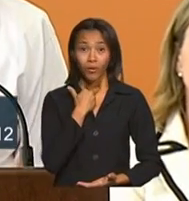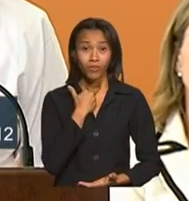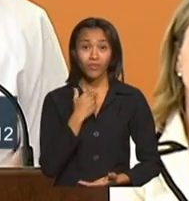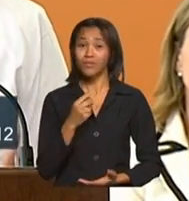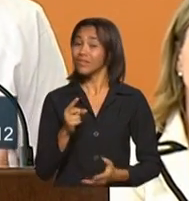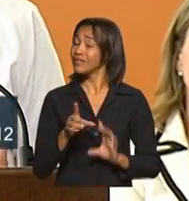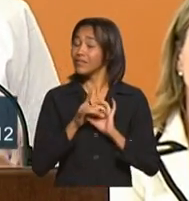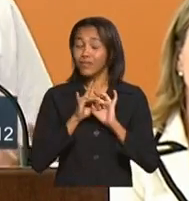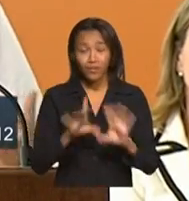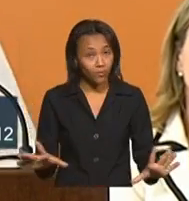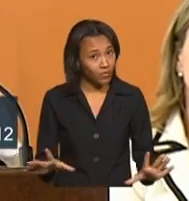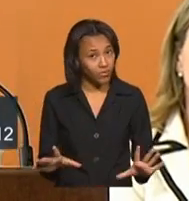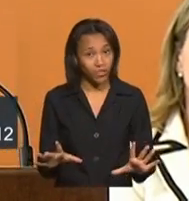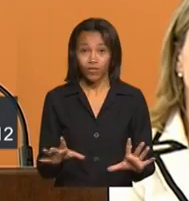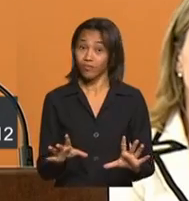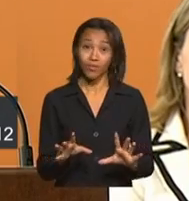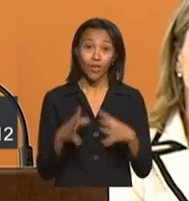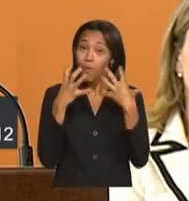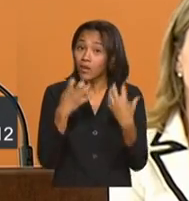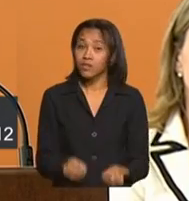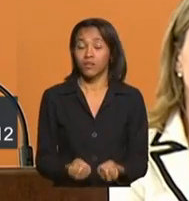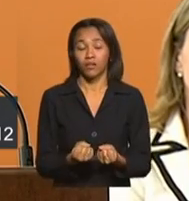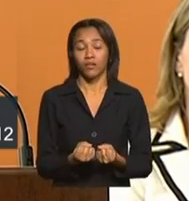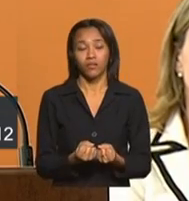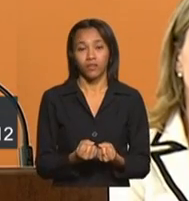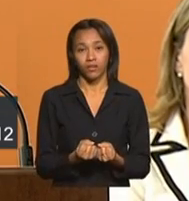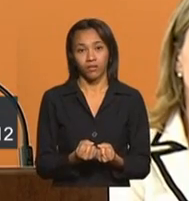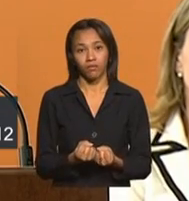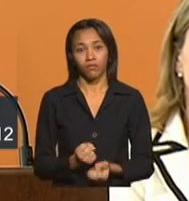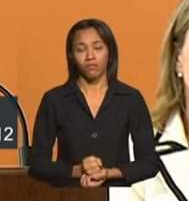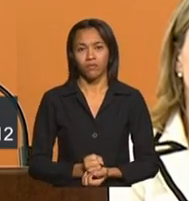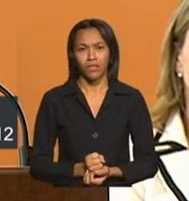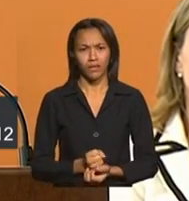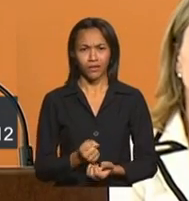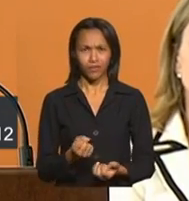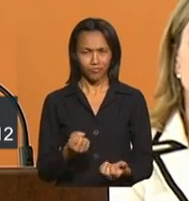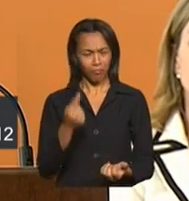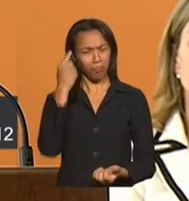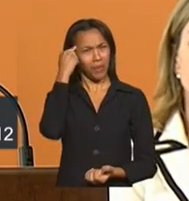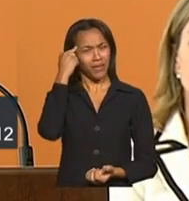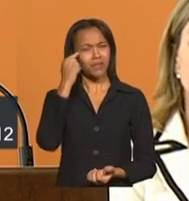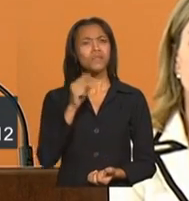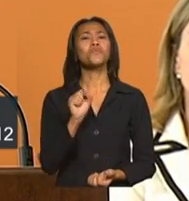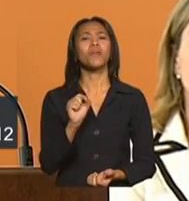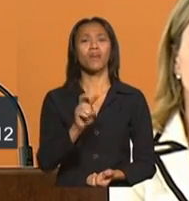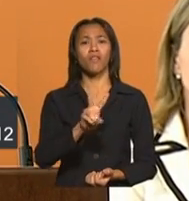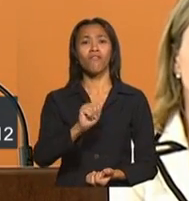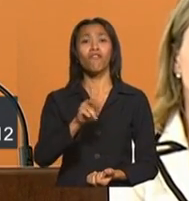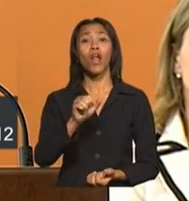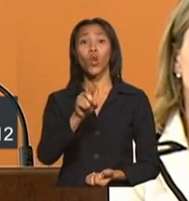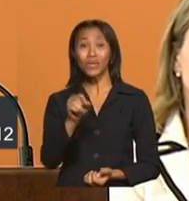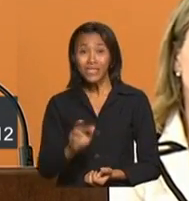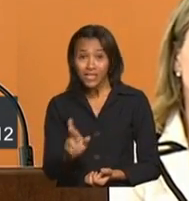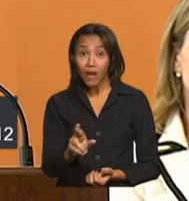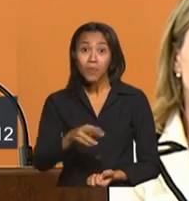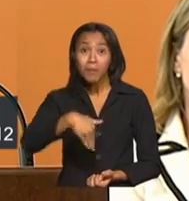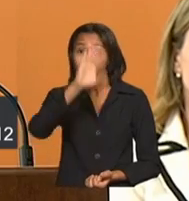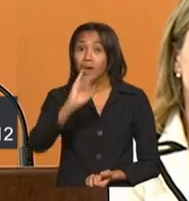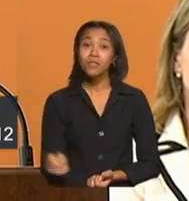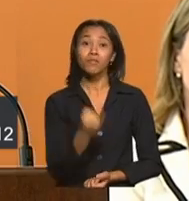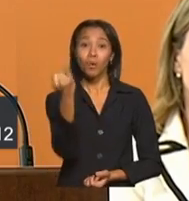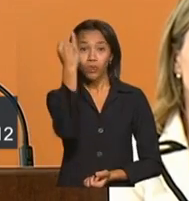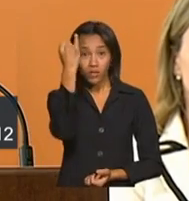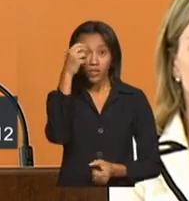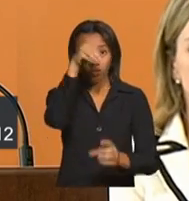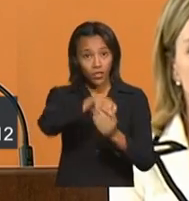deve e não é admissível que não valorize o que há de mais importante na